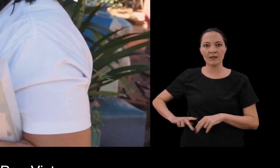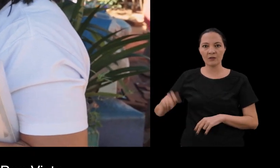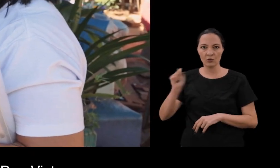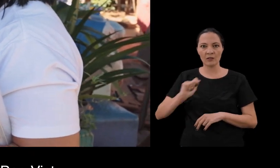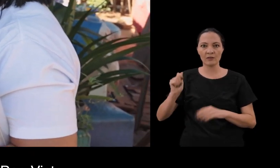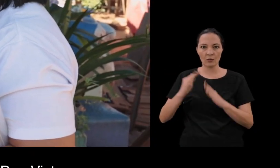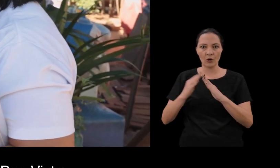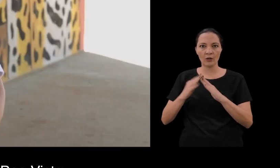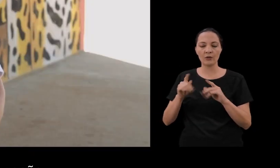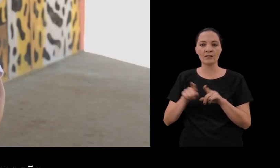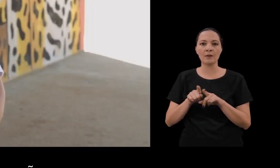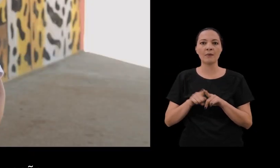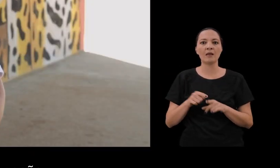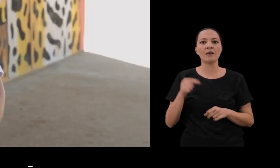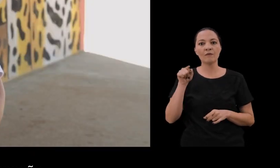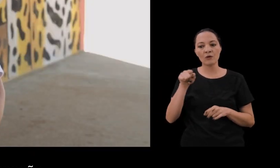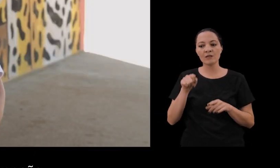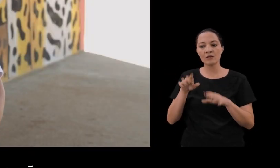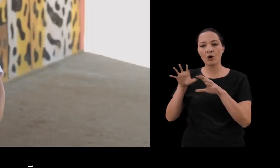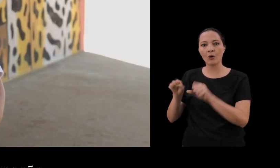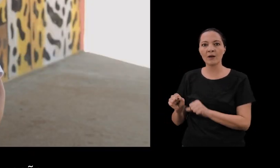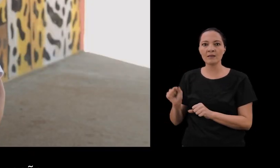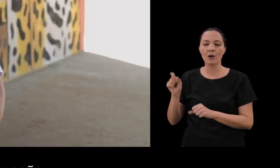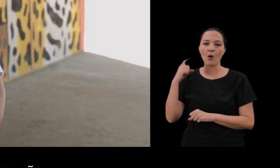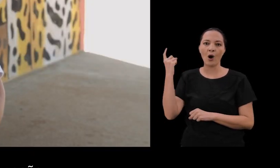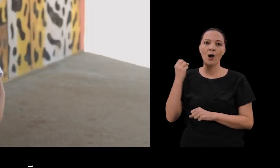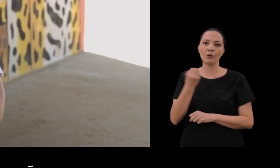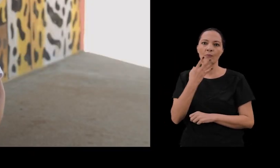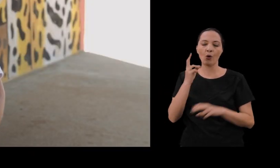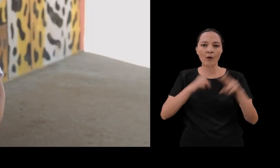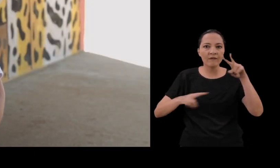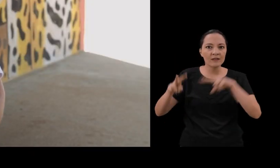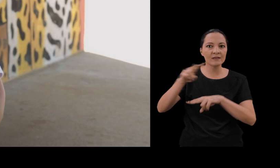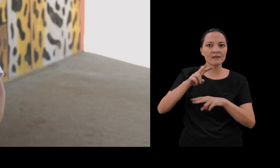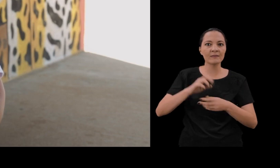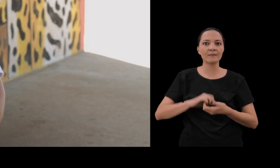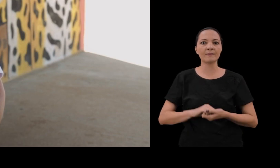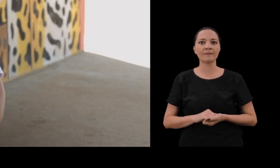Moradores. E vocês estão na ocupação Alto da Boa Vista.